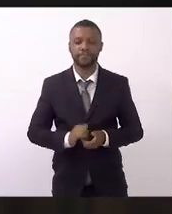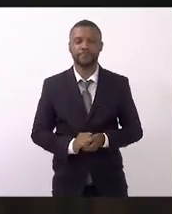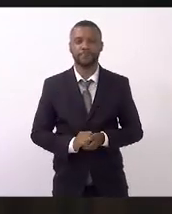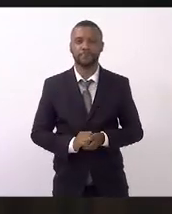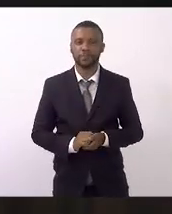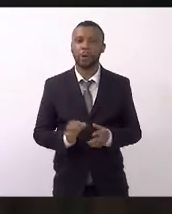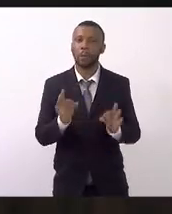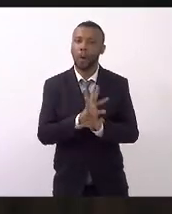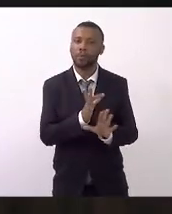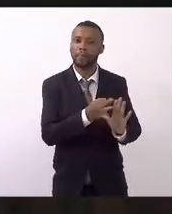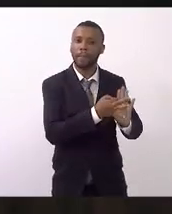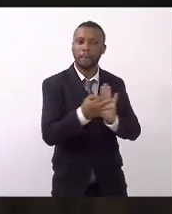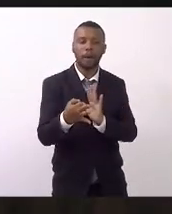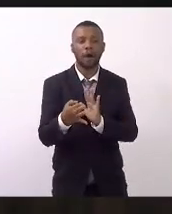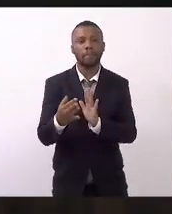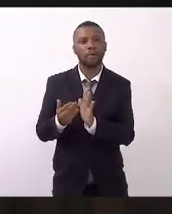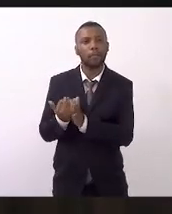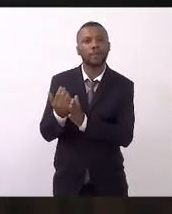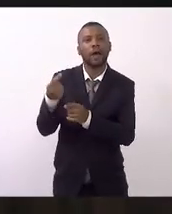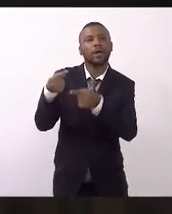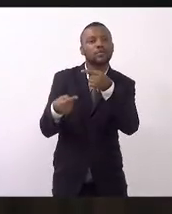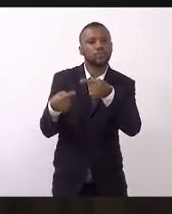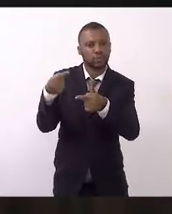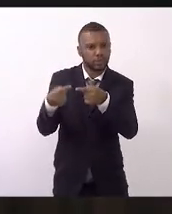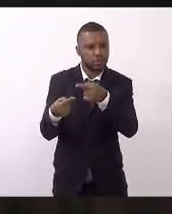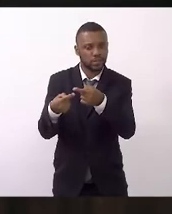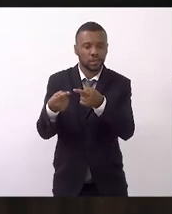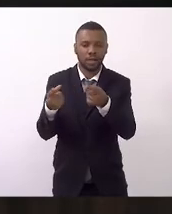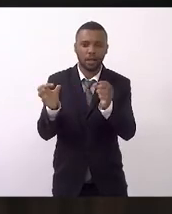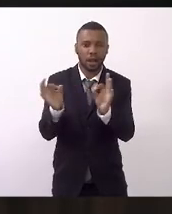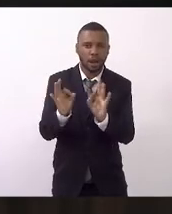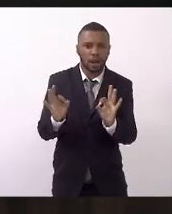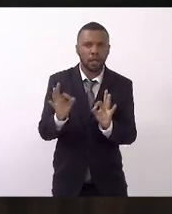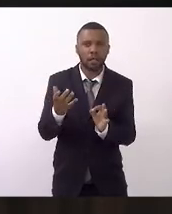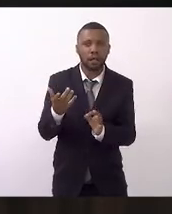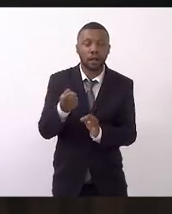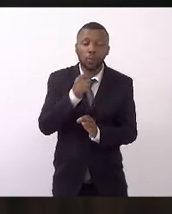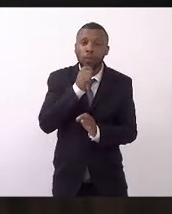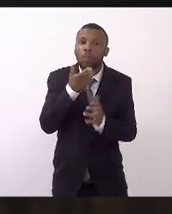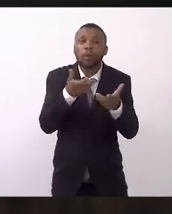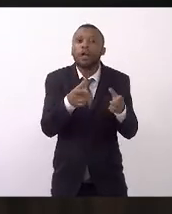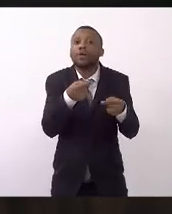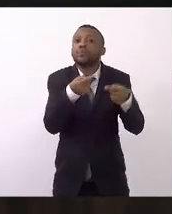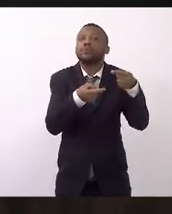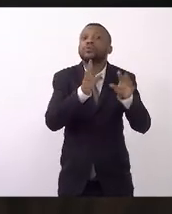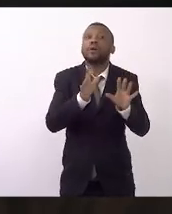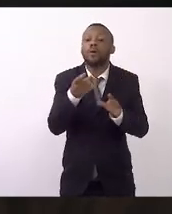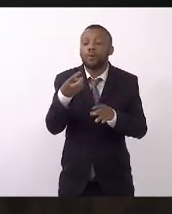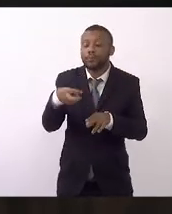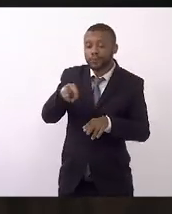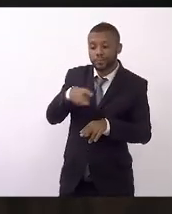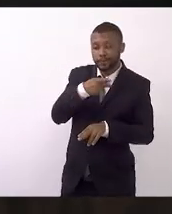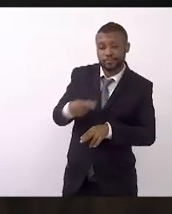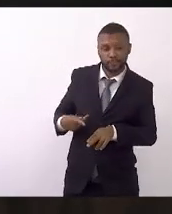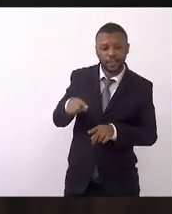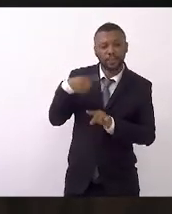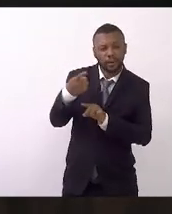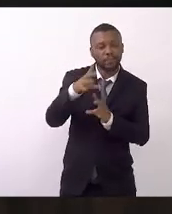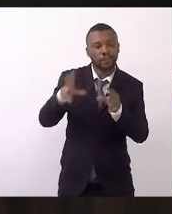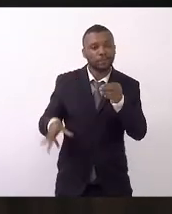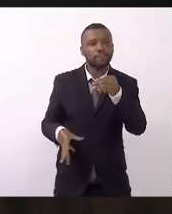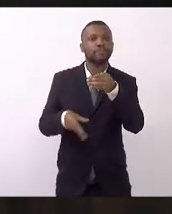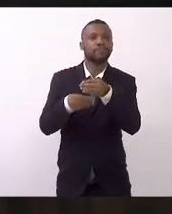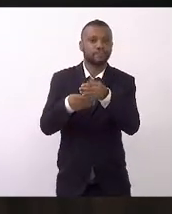pareceres emitidos em discussão, não havendo... eu não vou discutir porque eu estou aqui, mas depois vou fazer uma